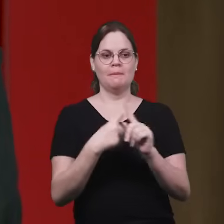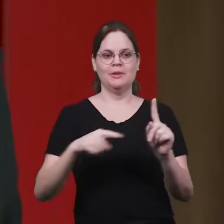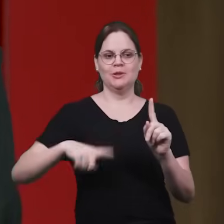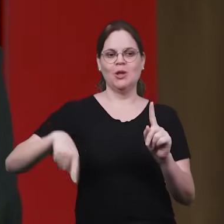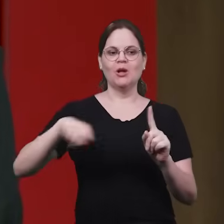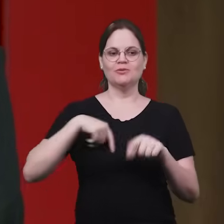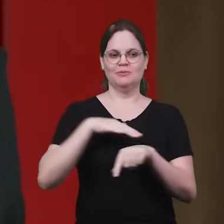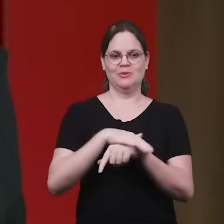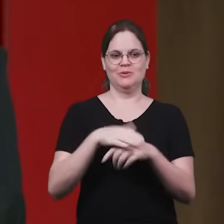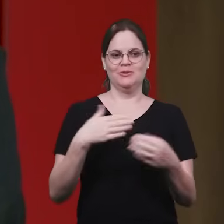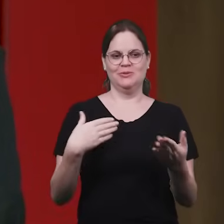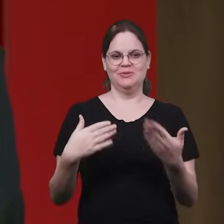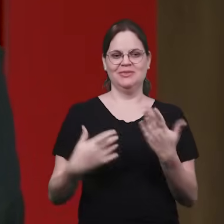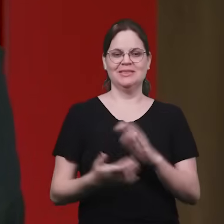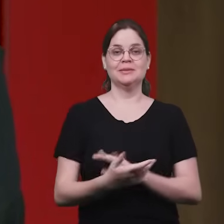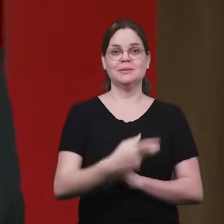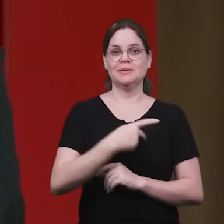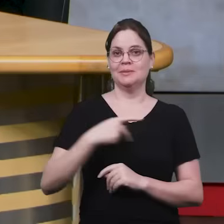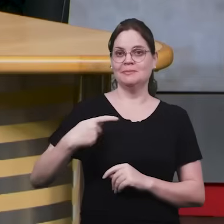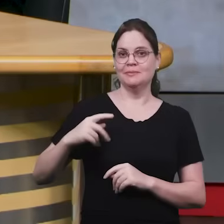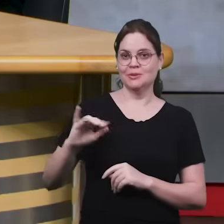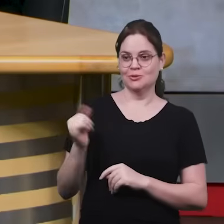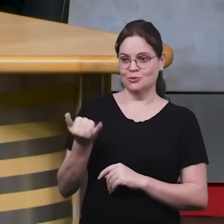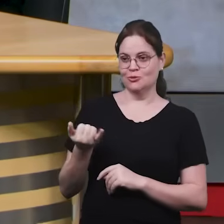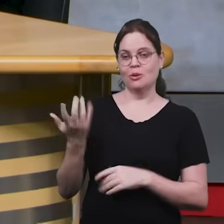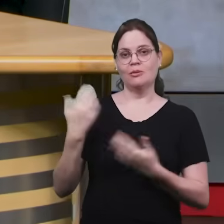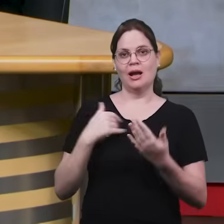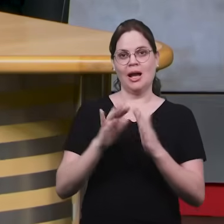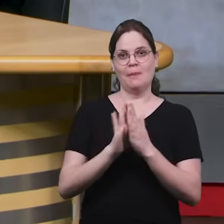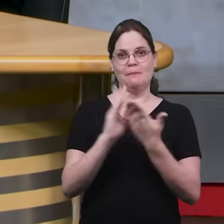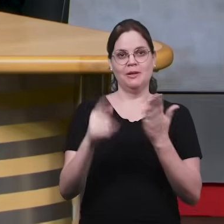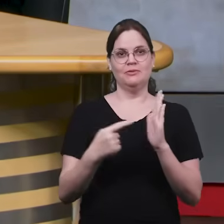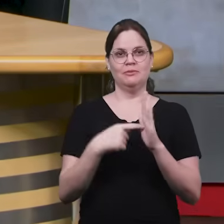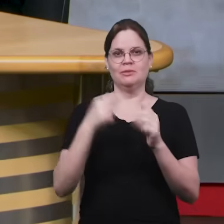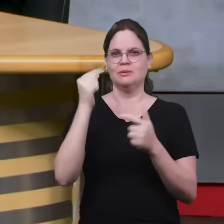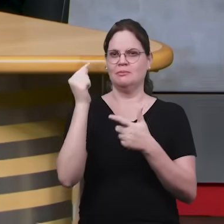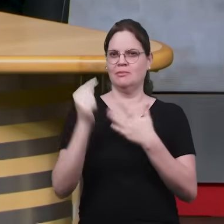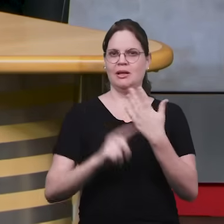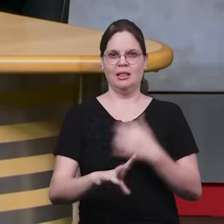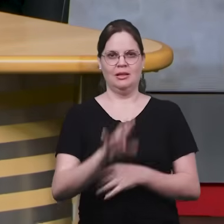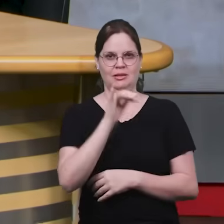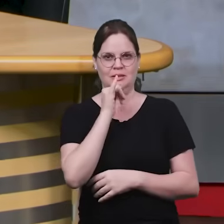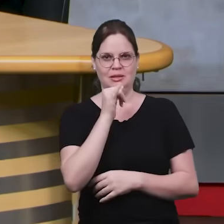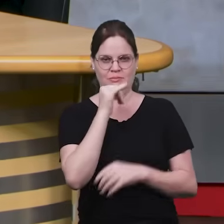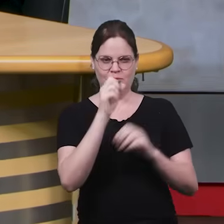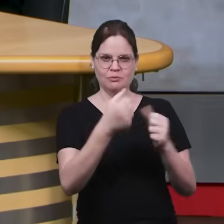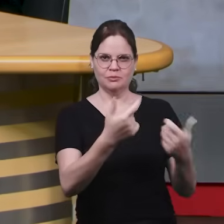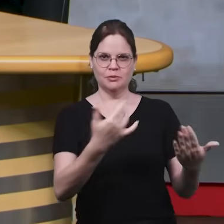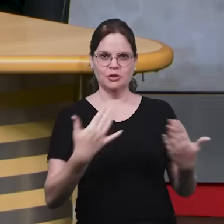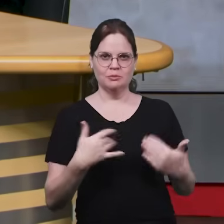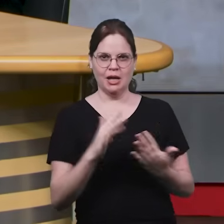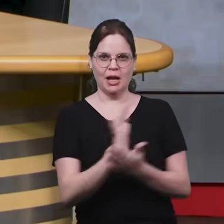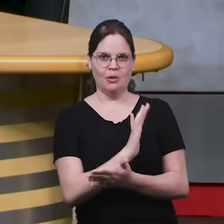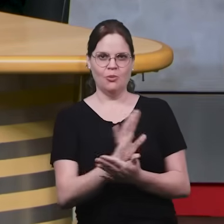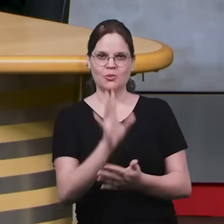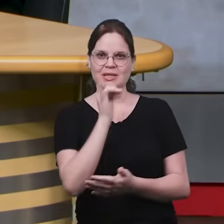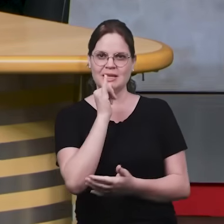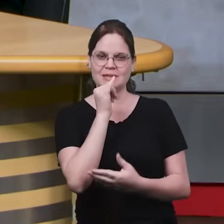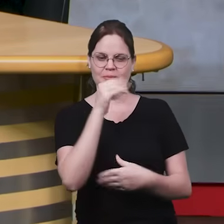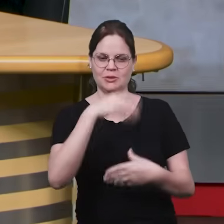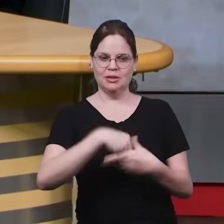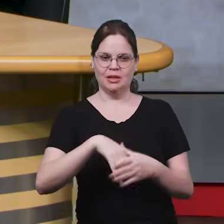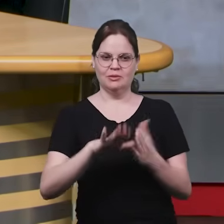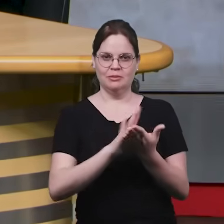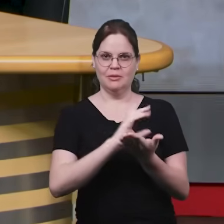tratar aqui. Pastor João Carlos, e a Bíblia ela é farta de exemplos, né? Traz para nós um exemplo bíblico para falar